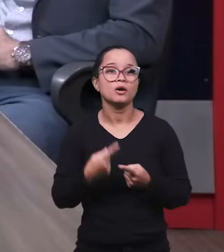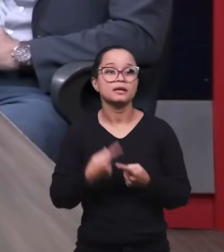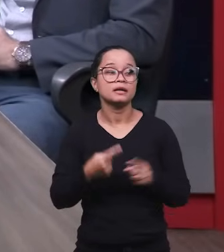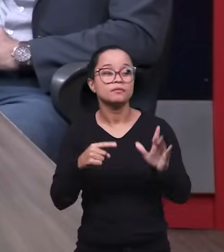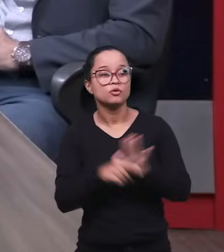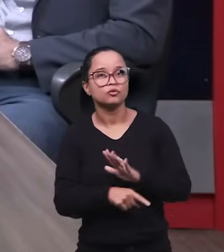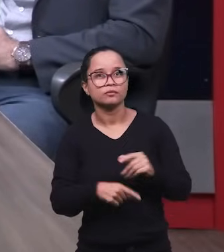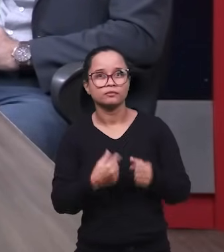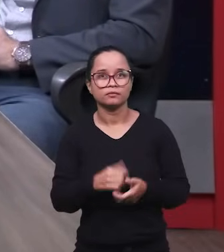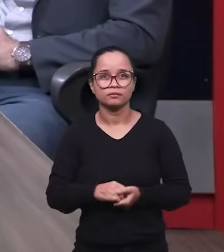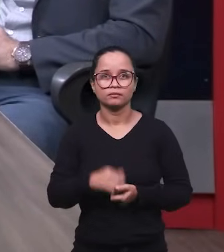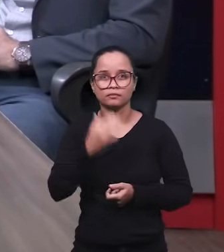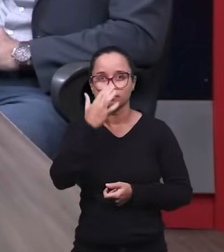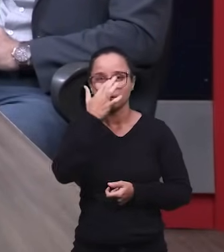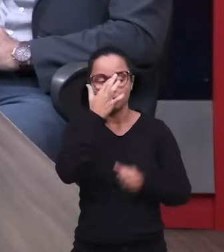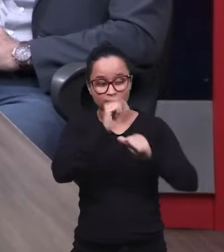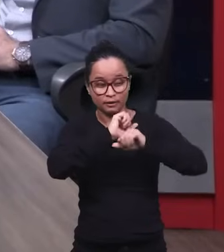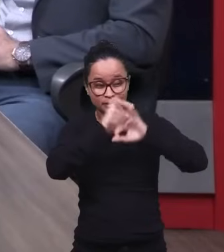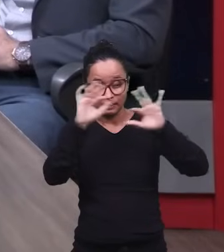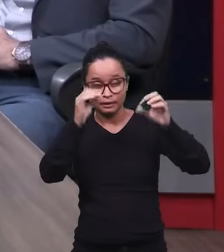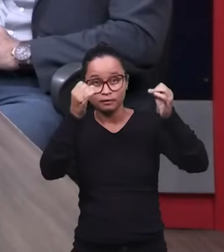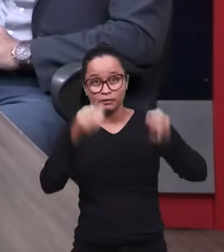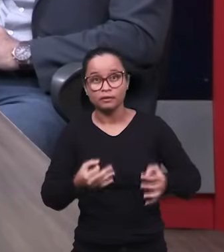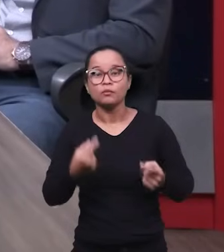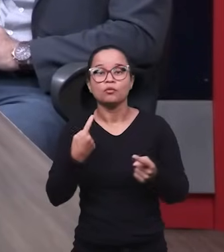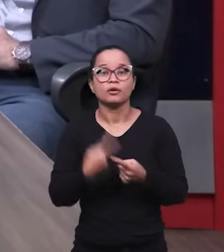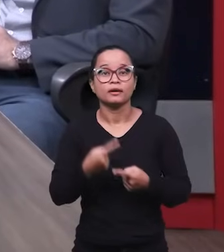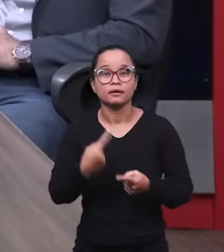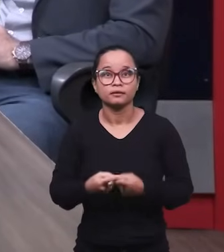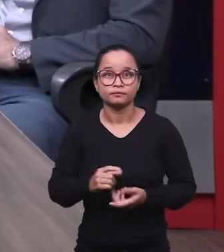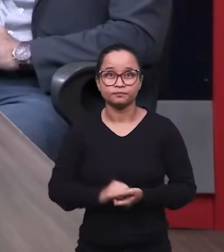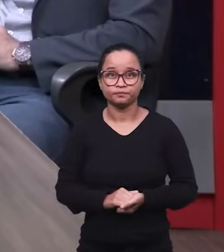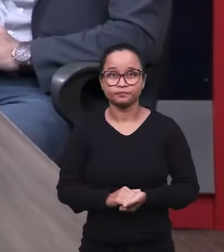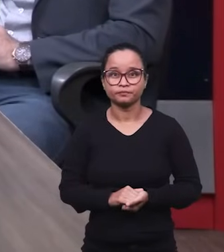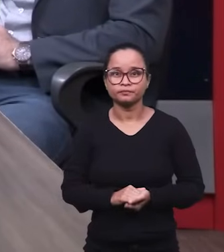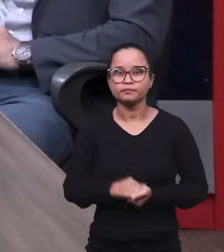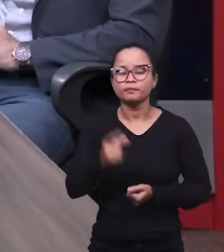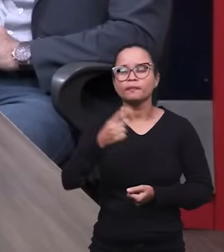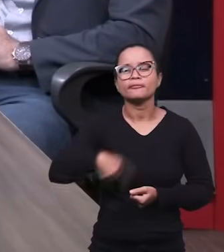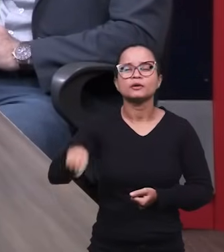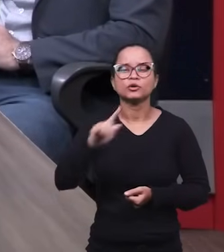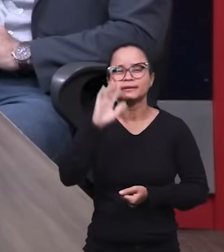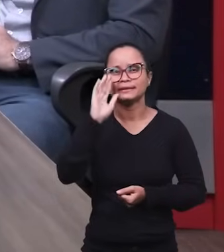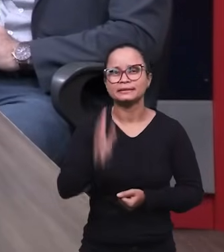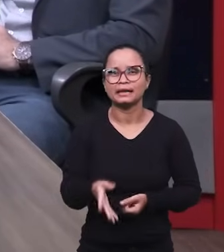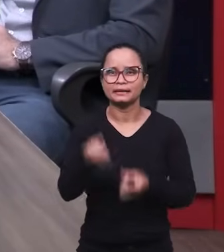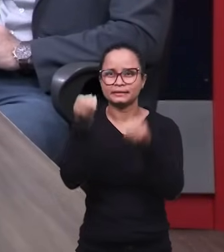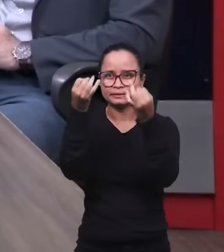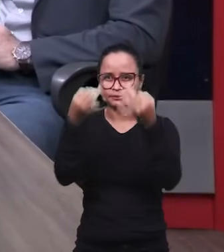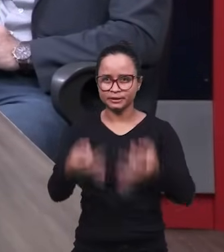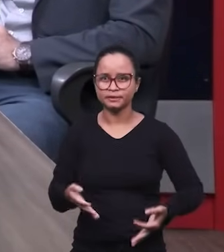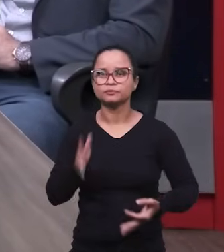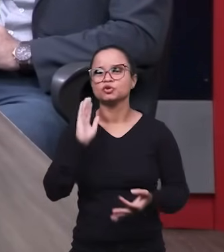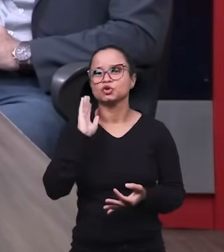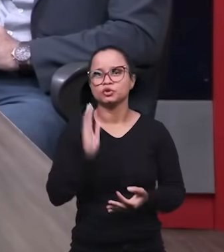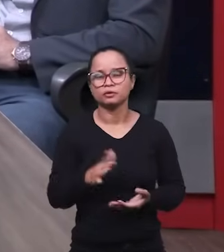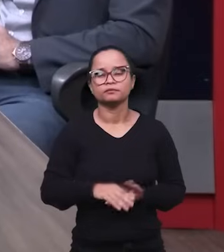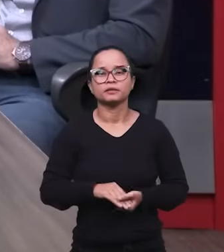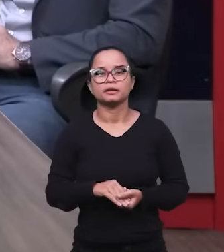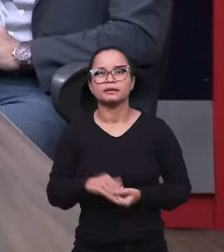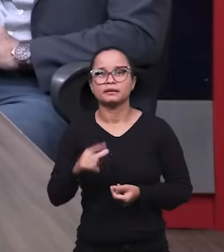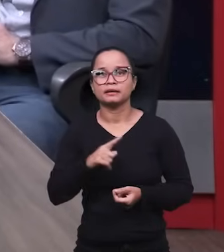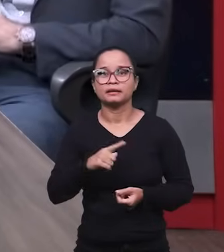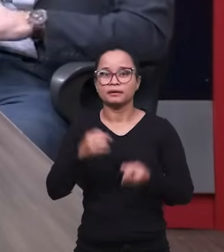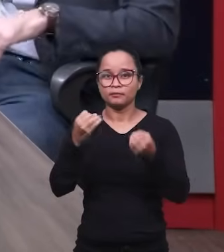isso? Vamos deixar claro, né? Por quê? Porque nós até falamos, até tem um episódio